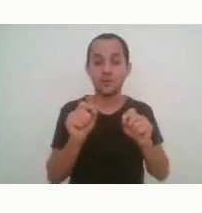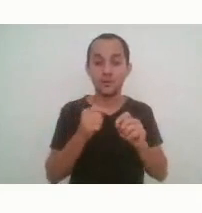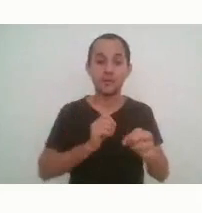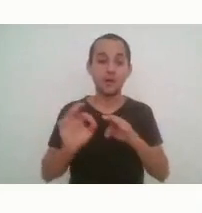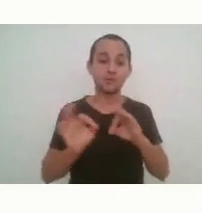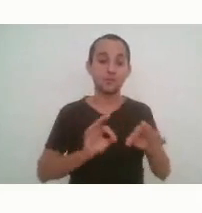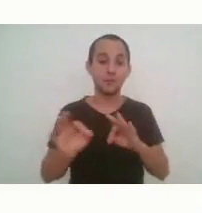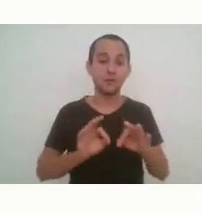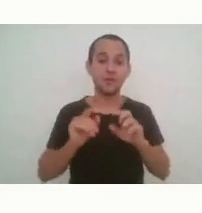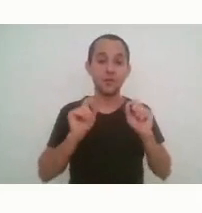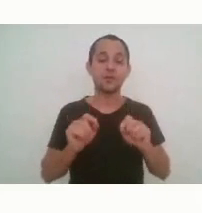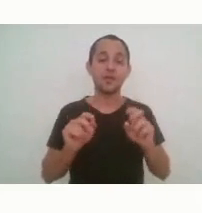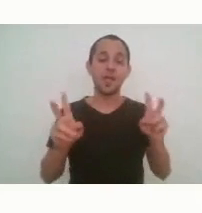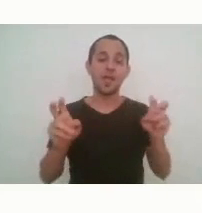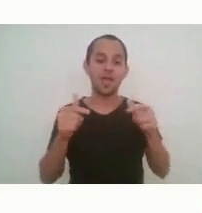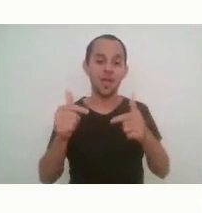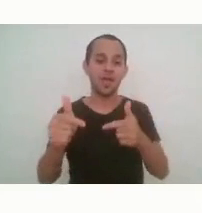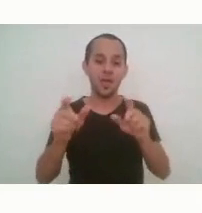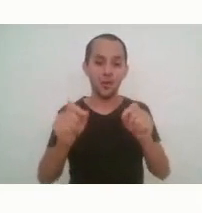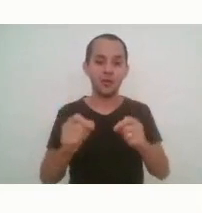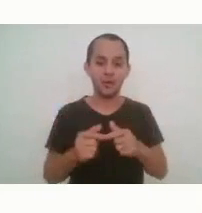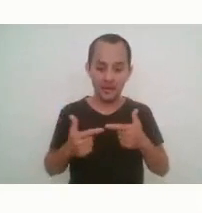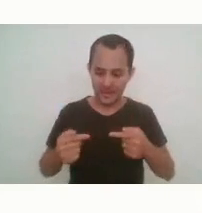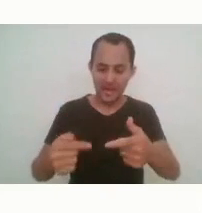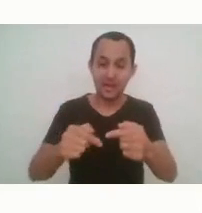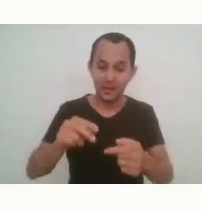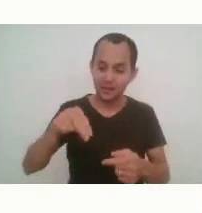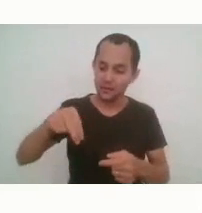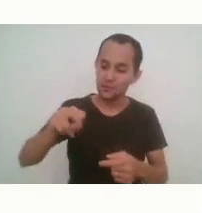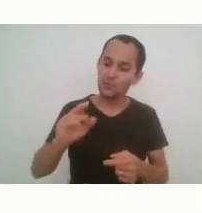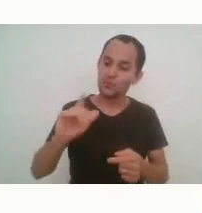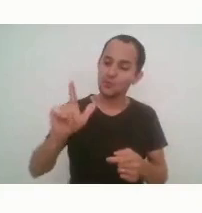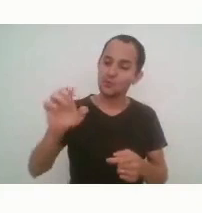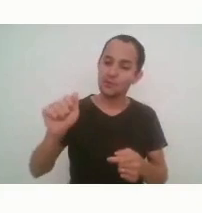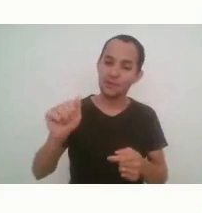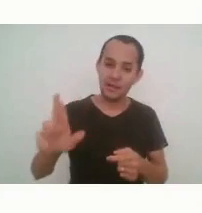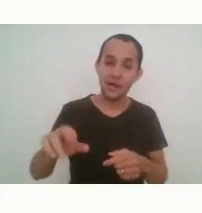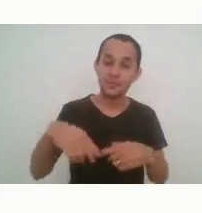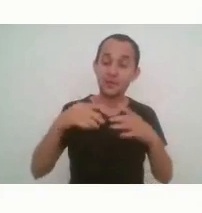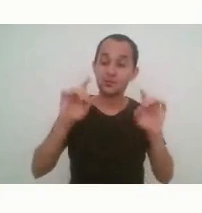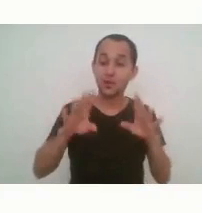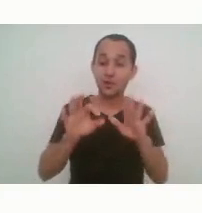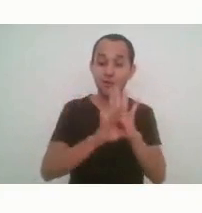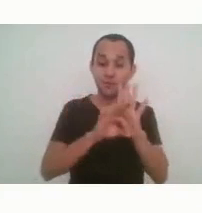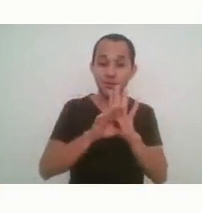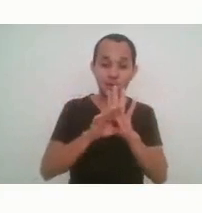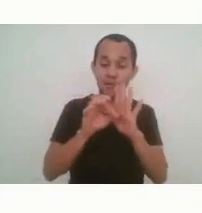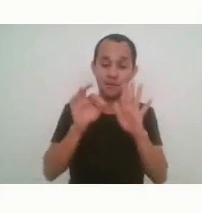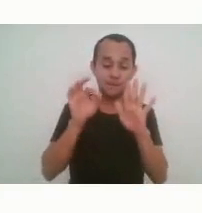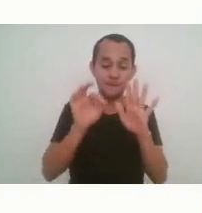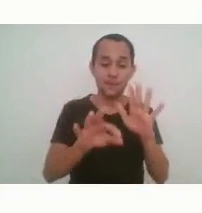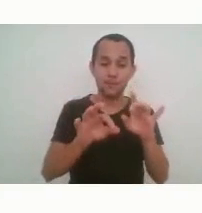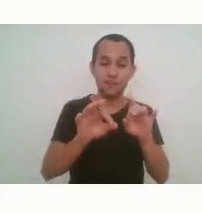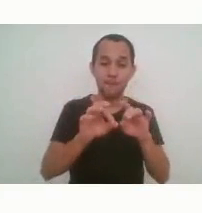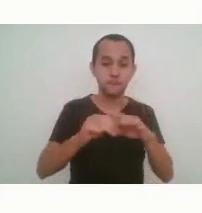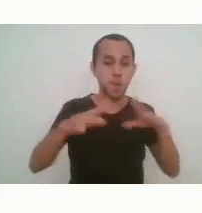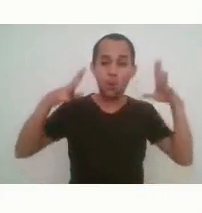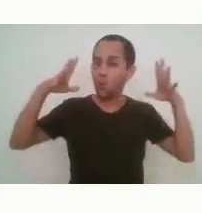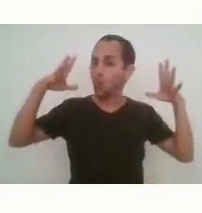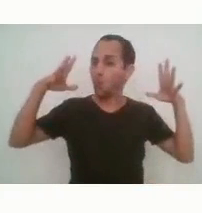entre aspas, para uma guerra nuclear. E aí vem uma molécula e derruba o mundo. Então é isso para a